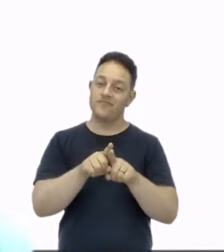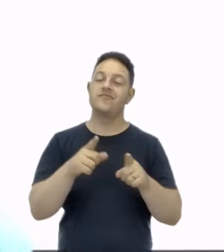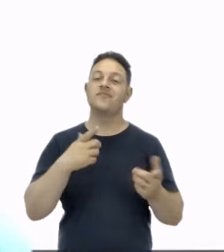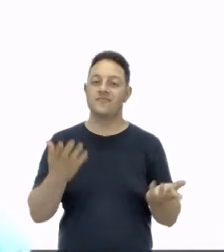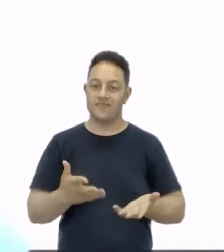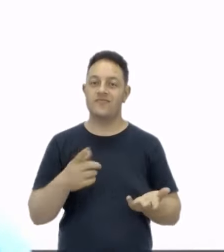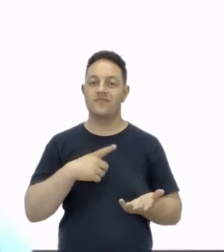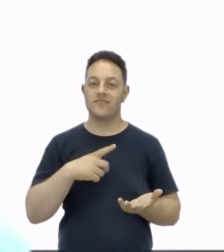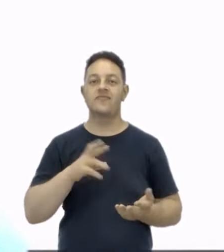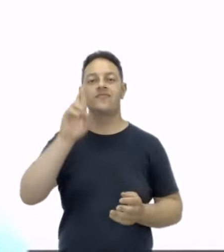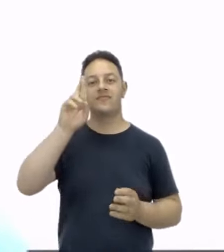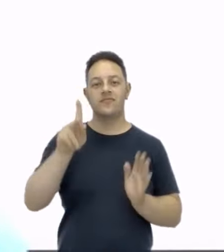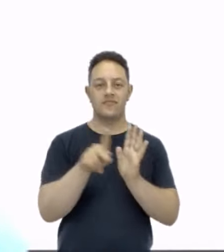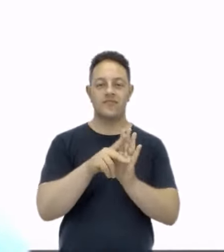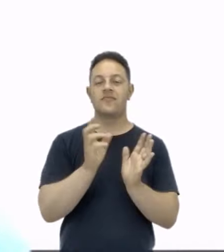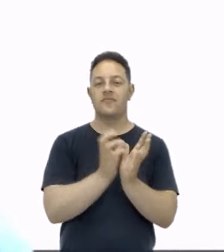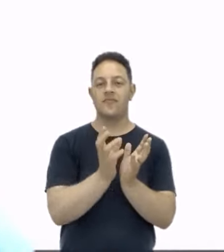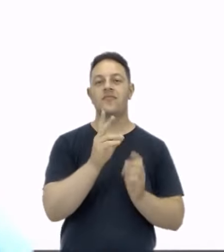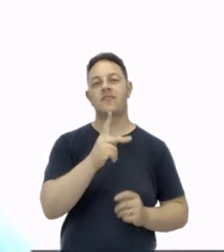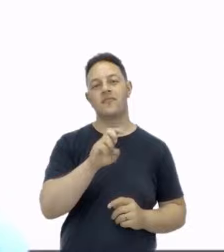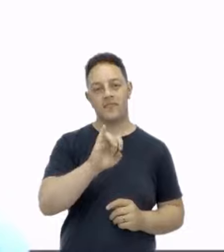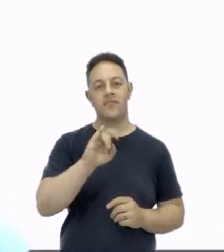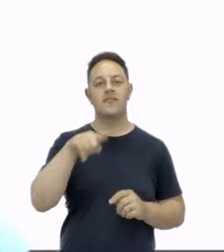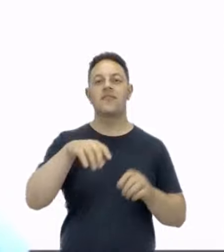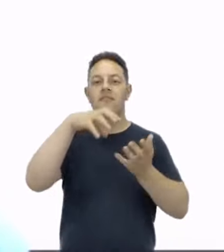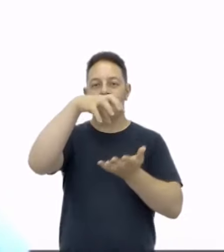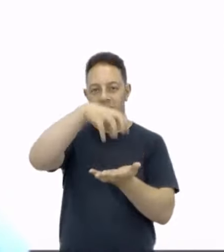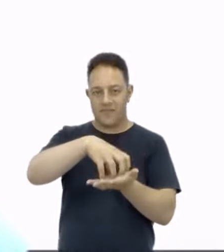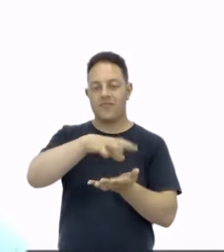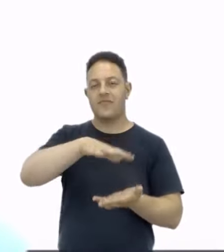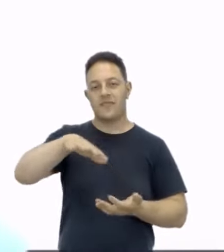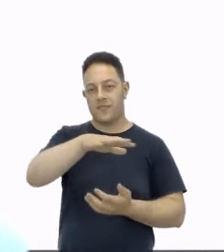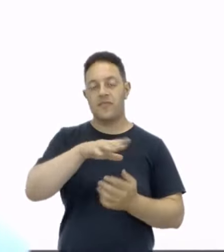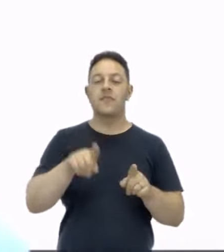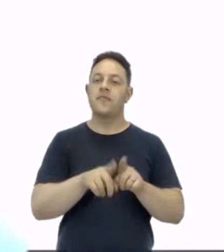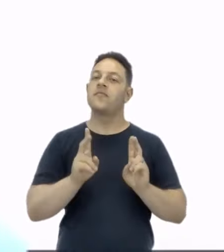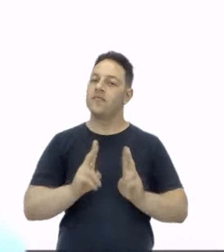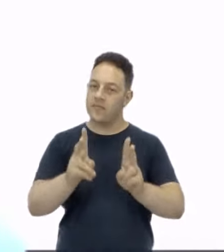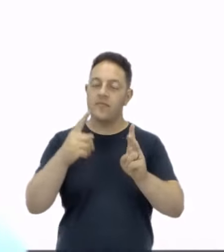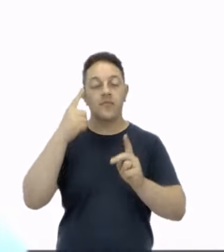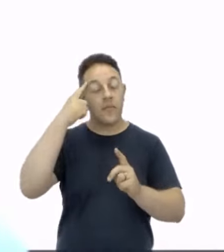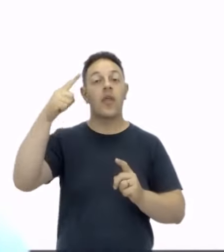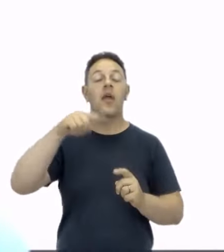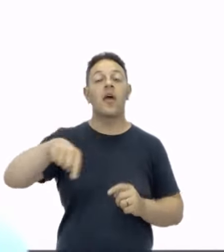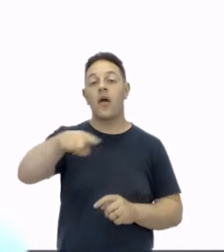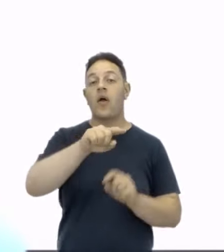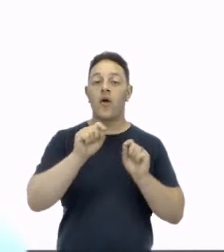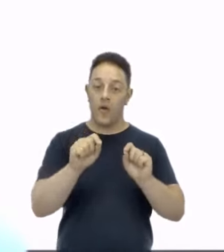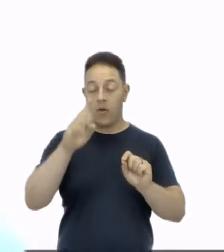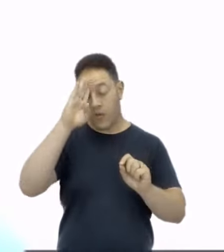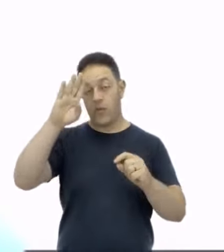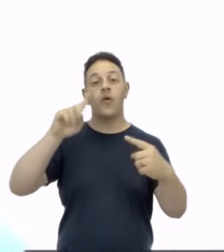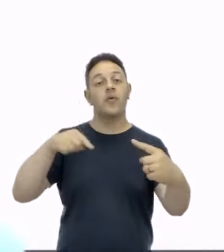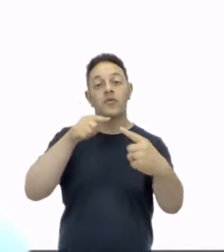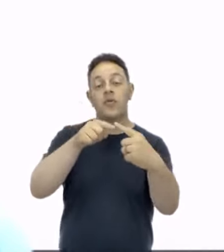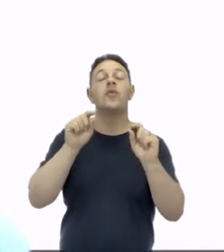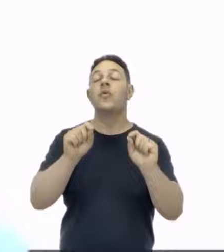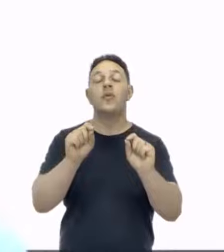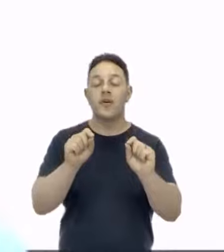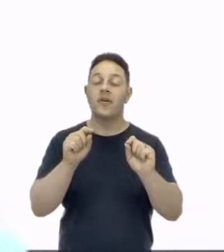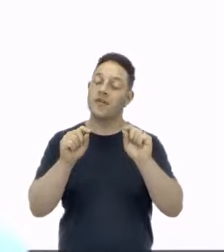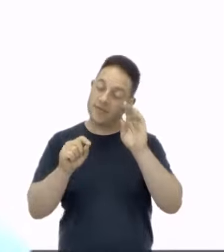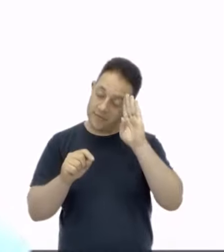também atuando como PEC da Diretoria de Ensino Centro-Oeste. E sempre estaremos aqui lembrando vocês que o maior objetivo desse programa